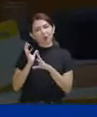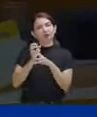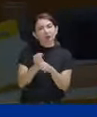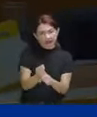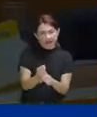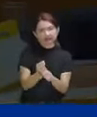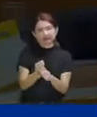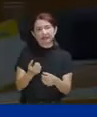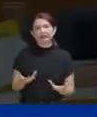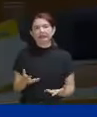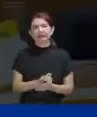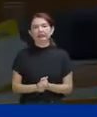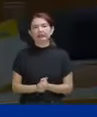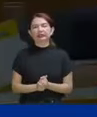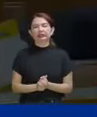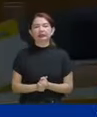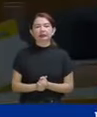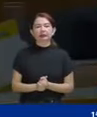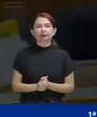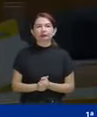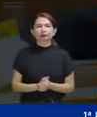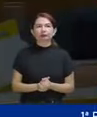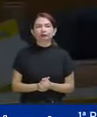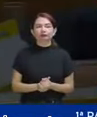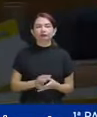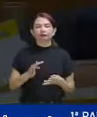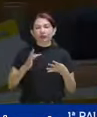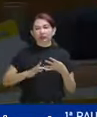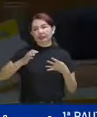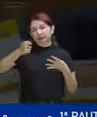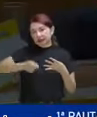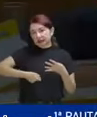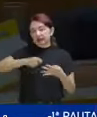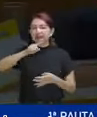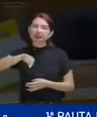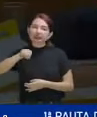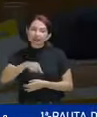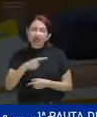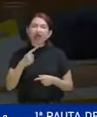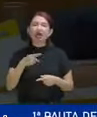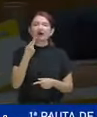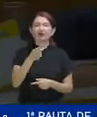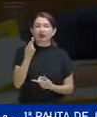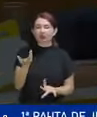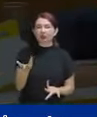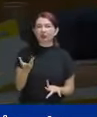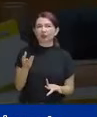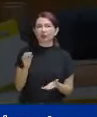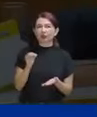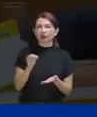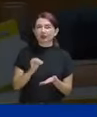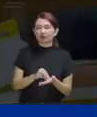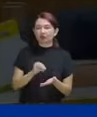pretende é anular a sentença, dizendo que o juízo não aferiu adequadamente a documentação juntada.